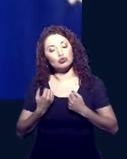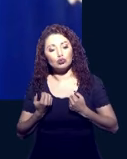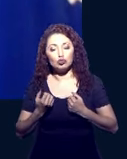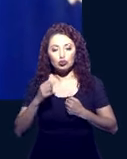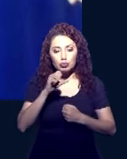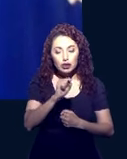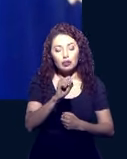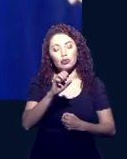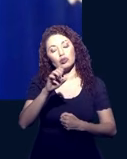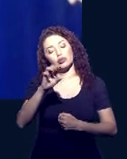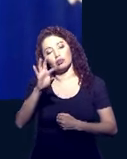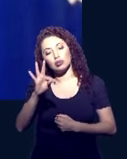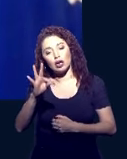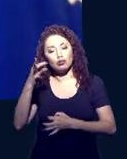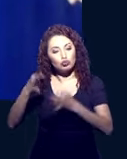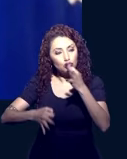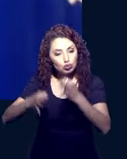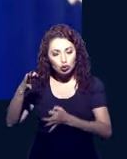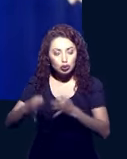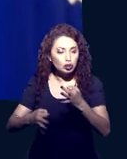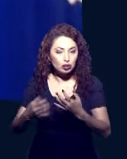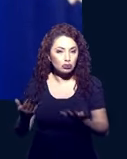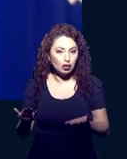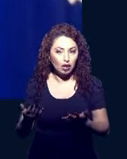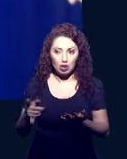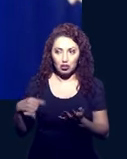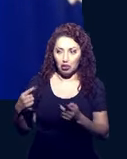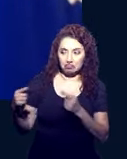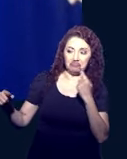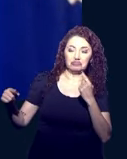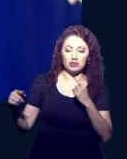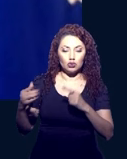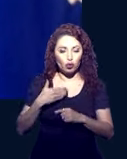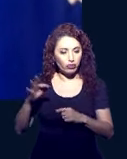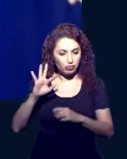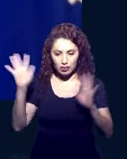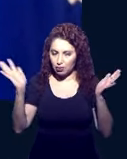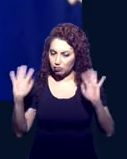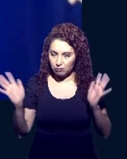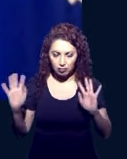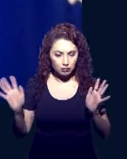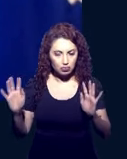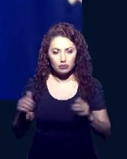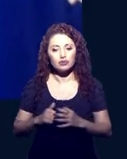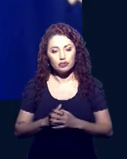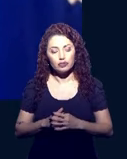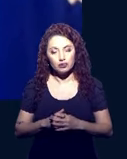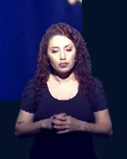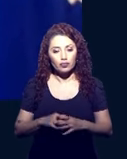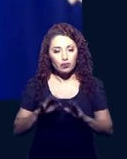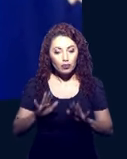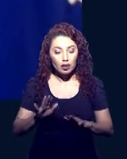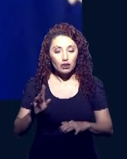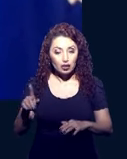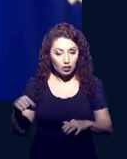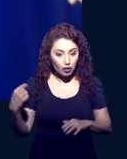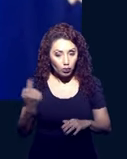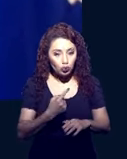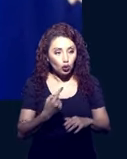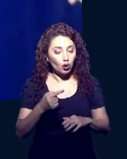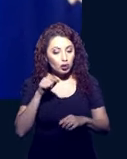banco central então não há nenhum tipo de aresta com o governo federal nesse sentido uma rejeição específica da Defensoria Pública